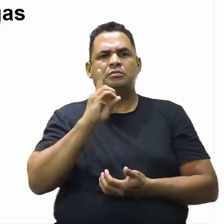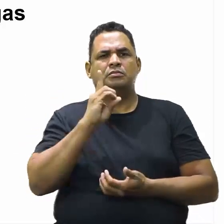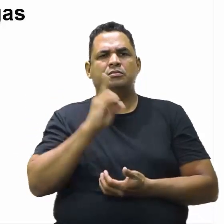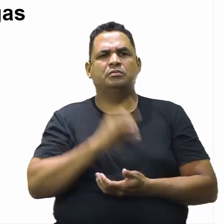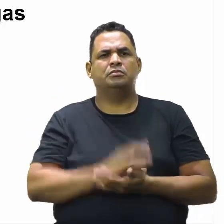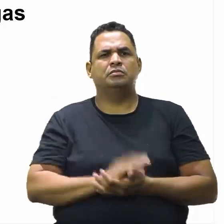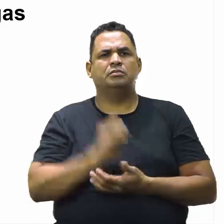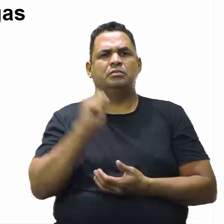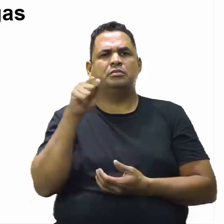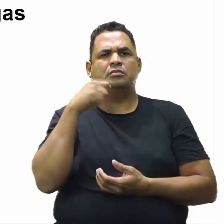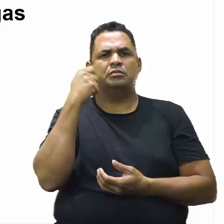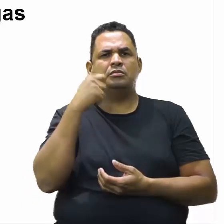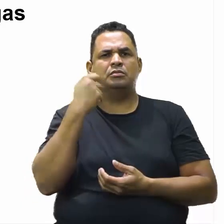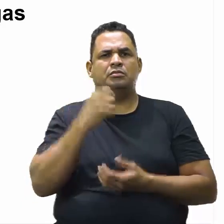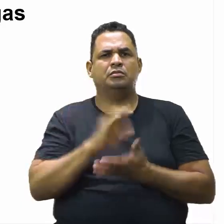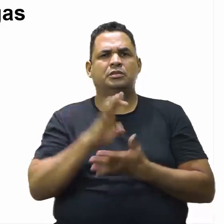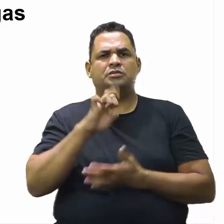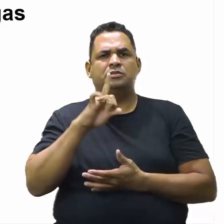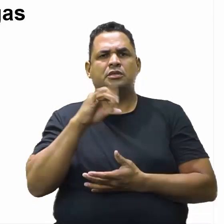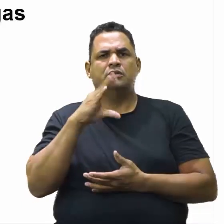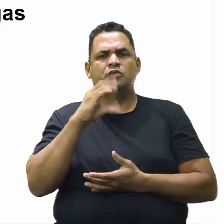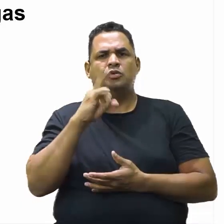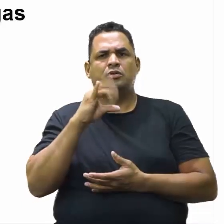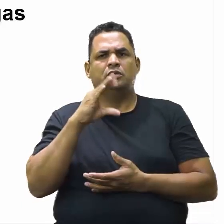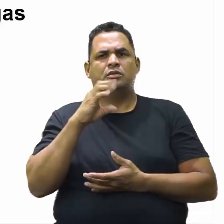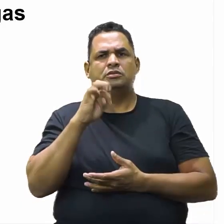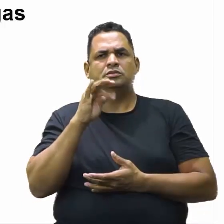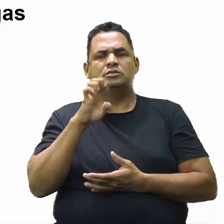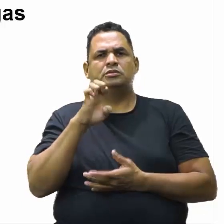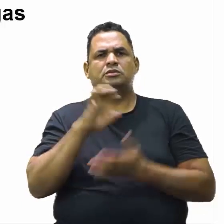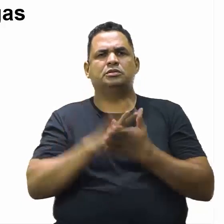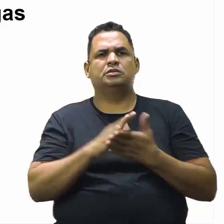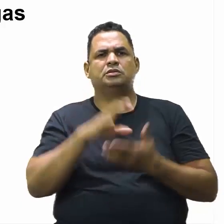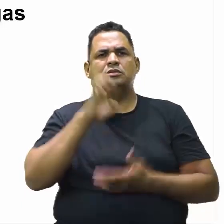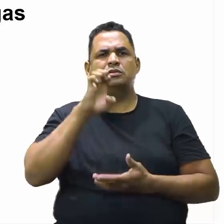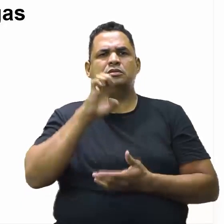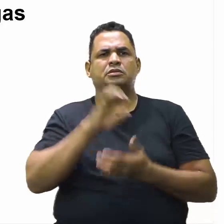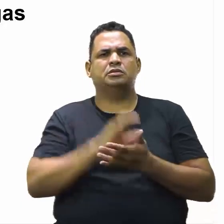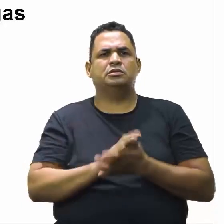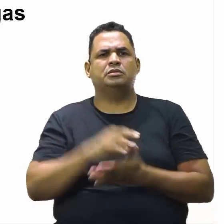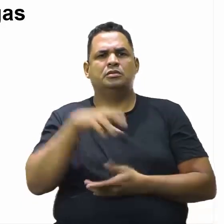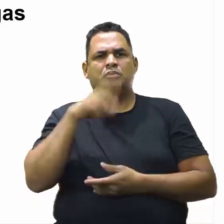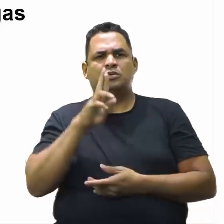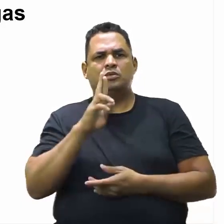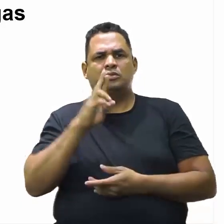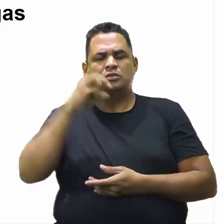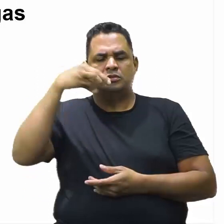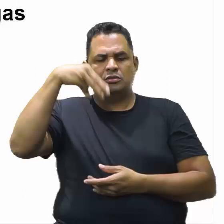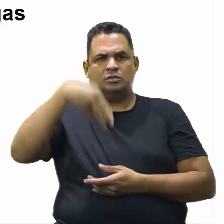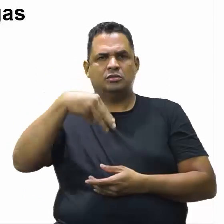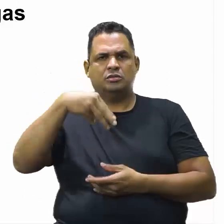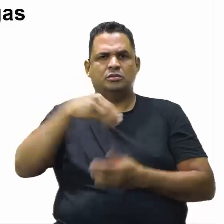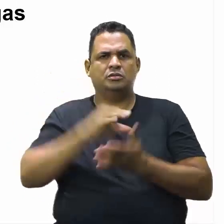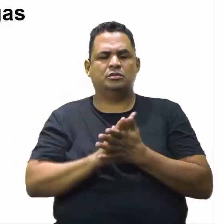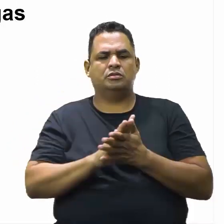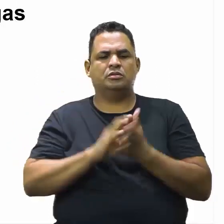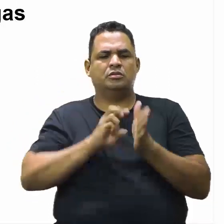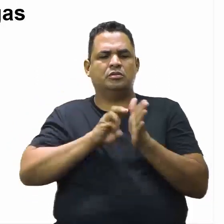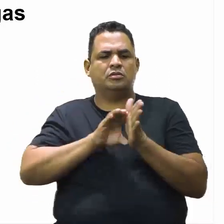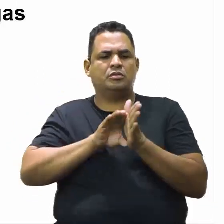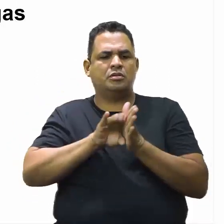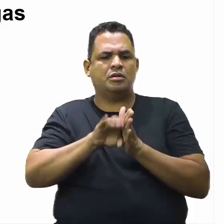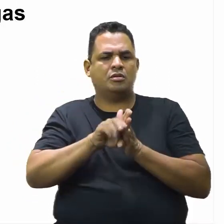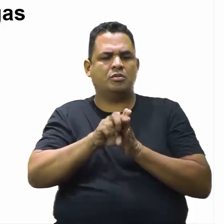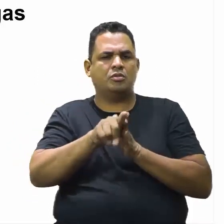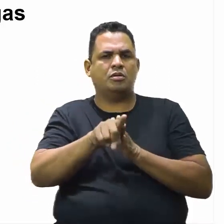D, Ariquemes e Espigão do Oeste. Alternativa E, Rolim de Moura e